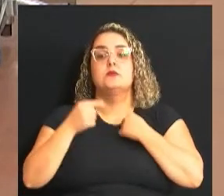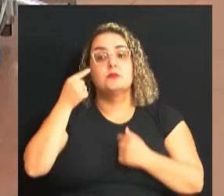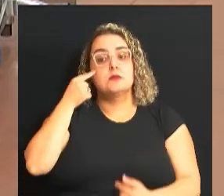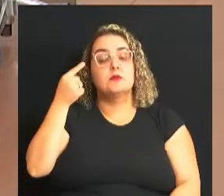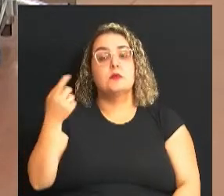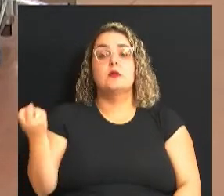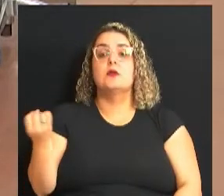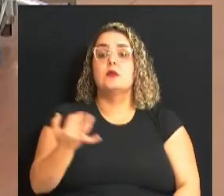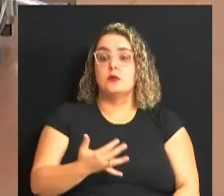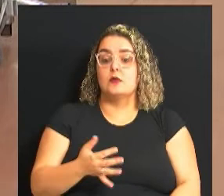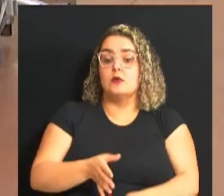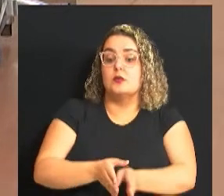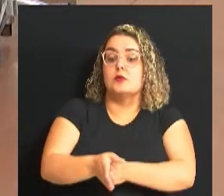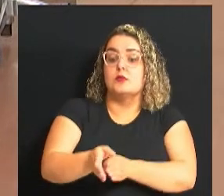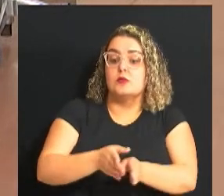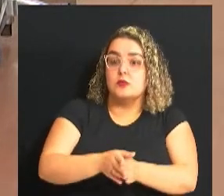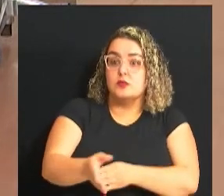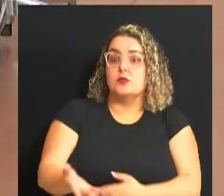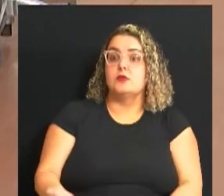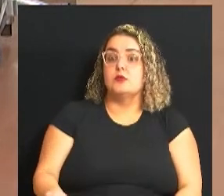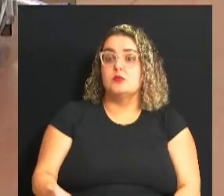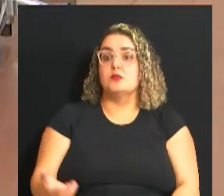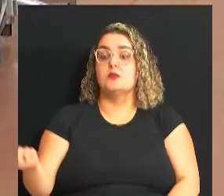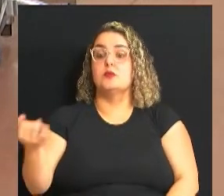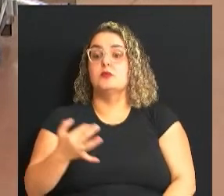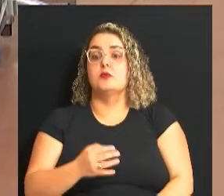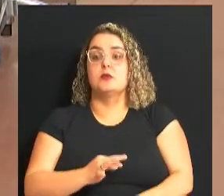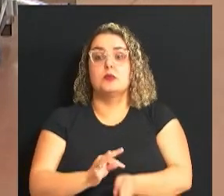enquanto conselho, enquanto conselheiros,